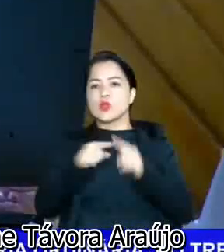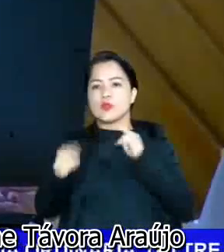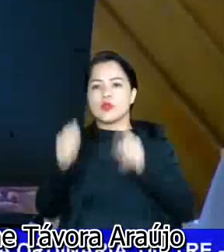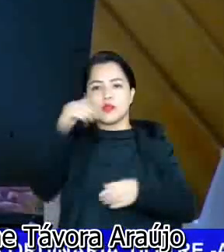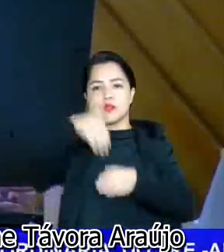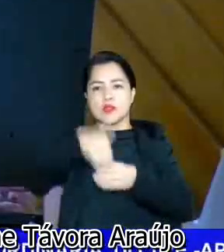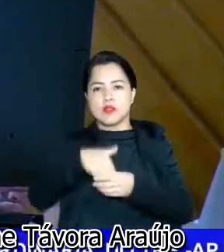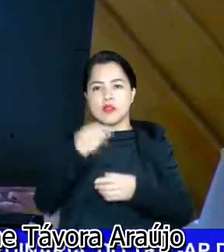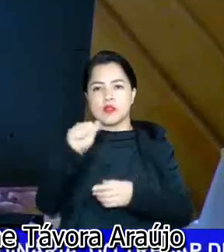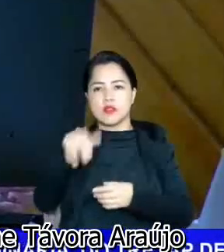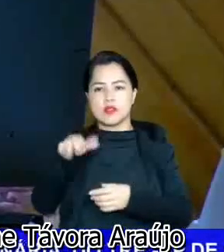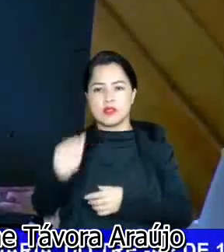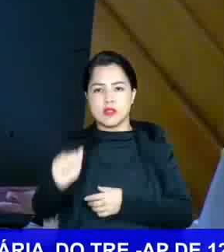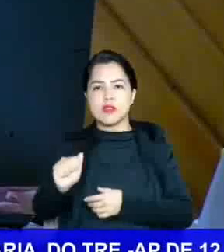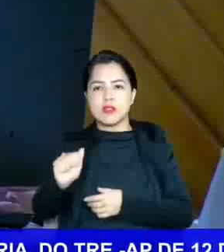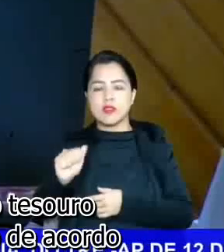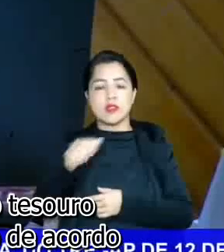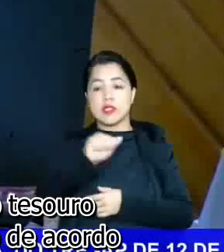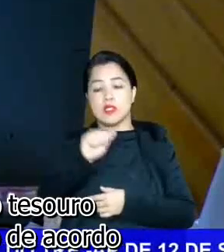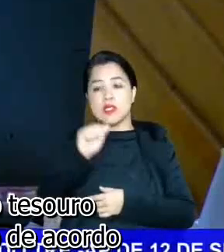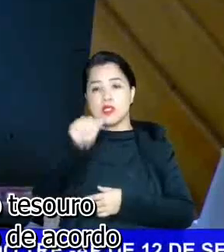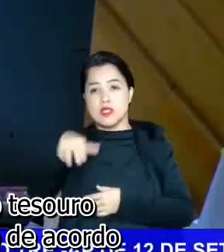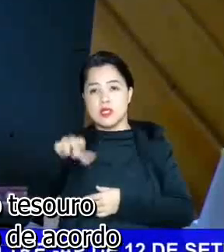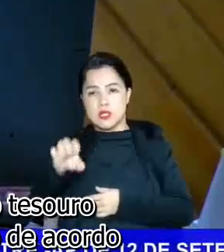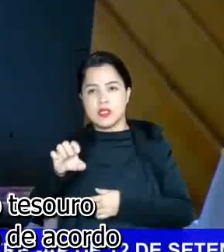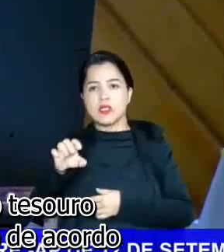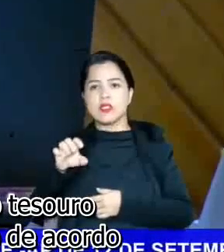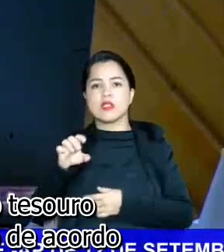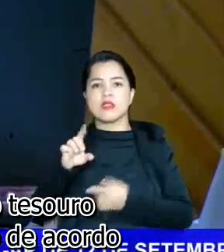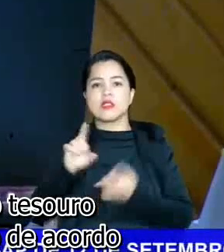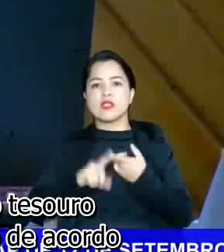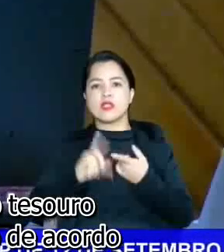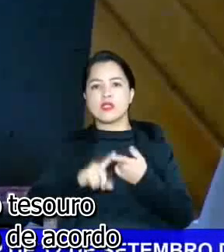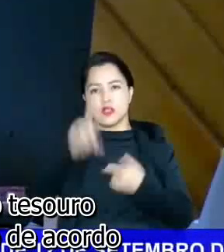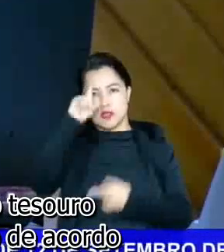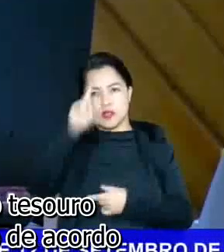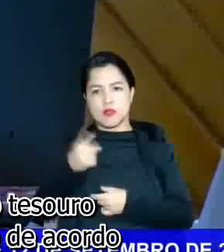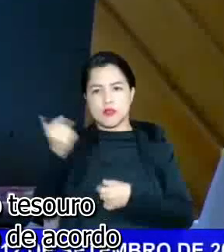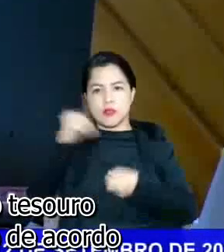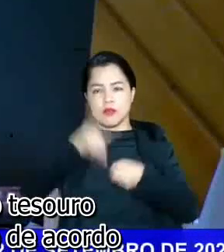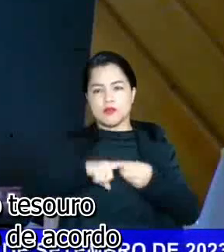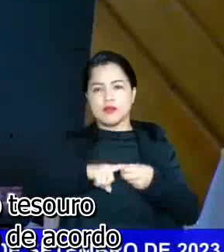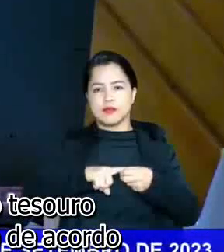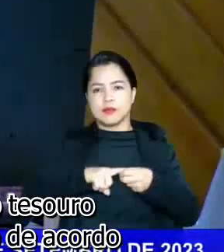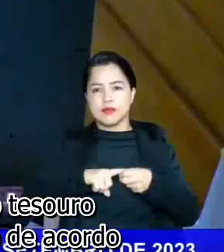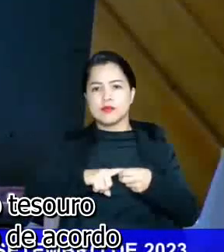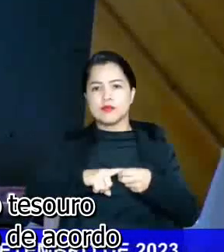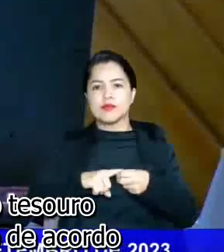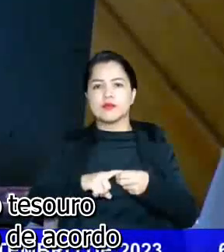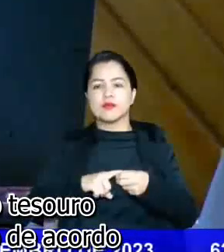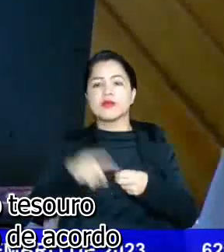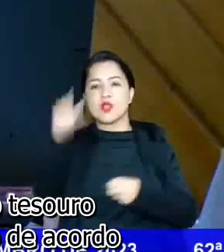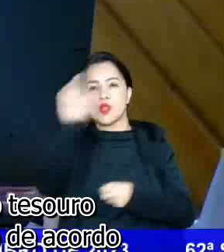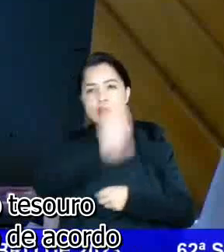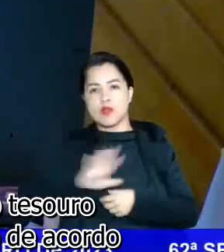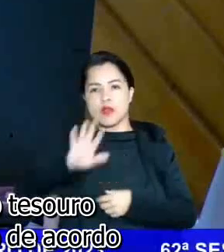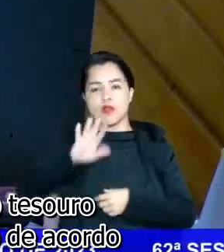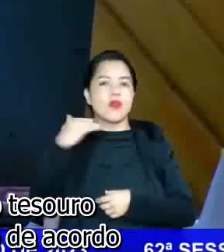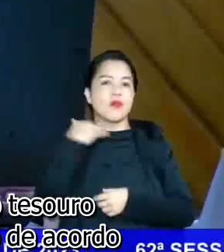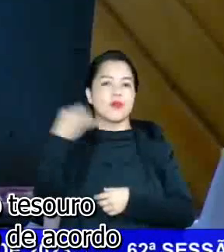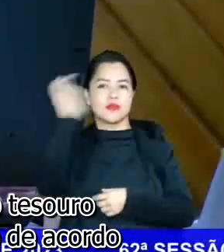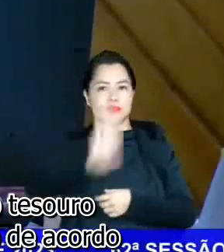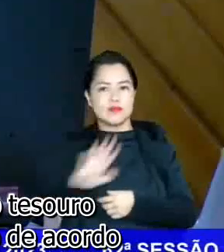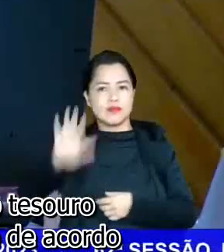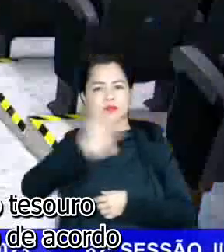das contas de Anny Távora Araújo. Além disso, a determinação ainda da devolução ao Tesouro Nacional de R$ 90